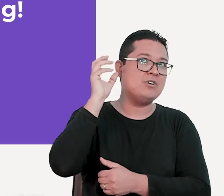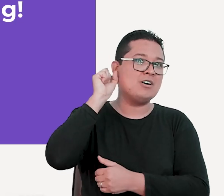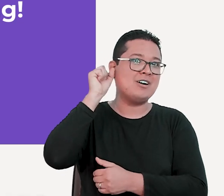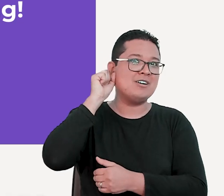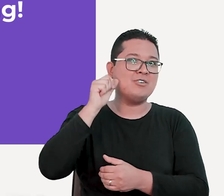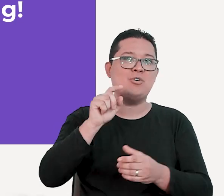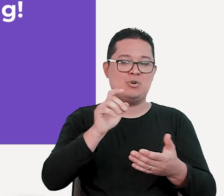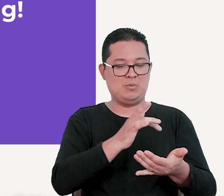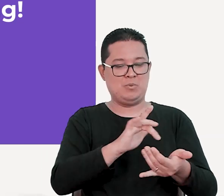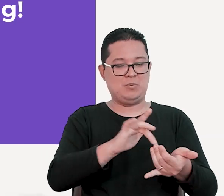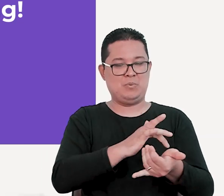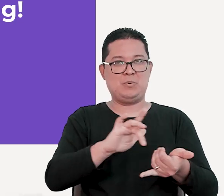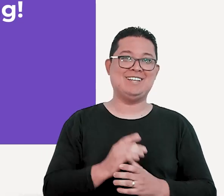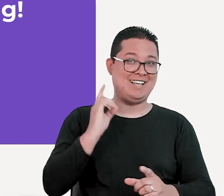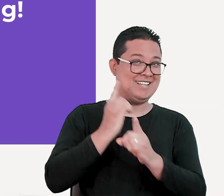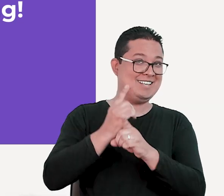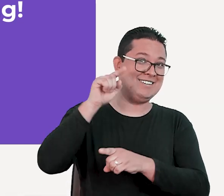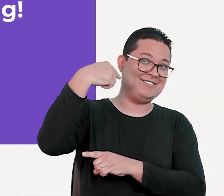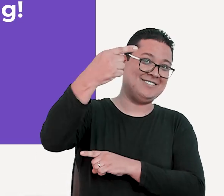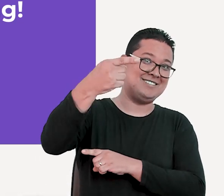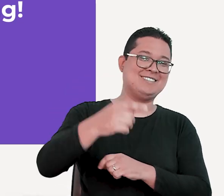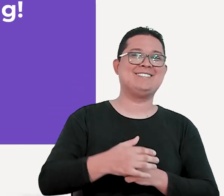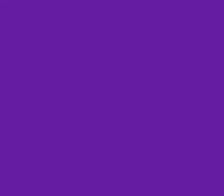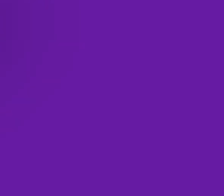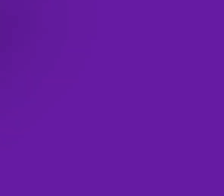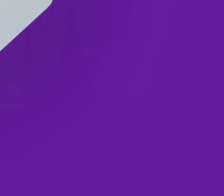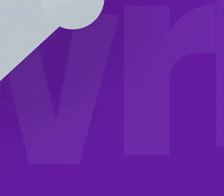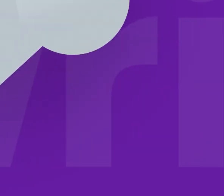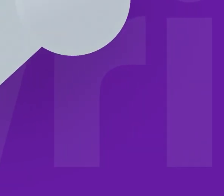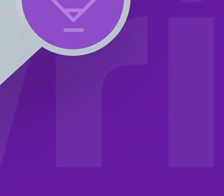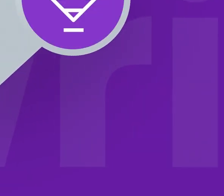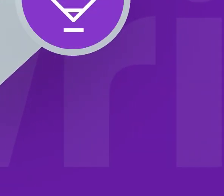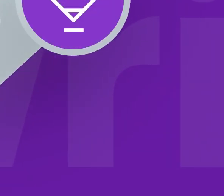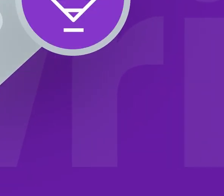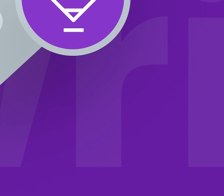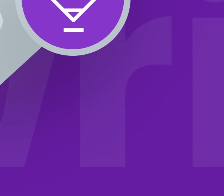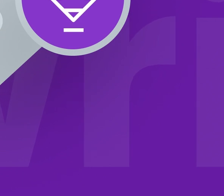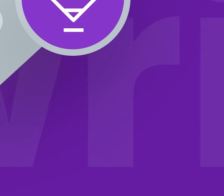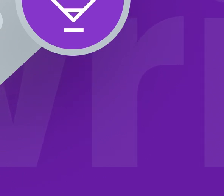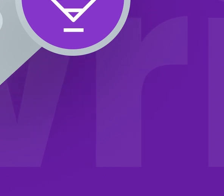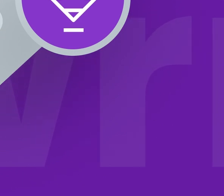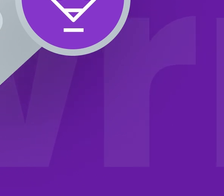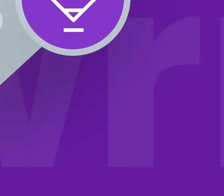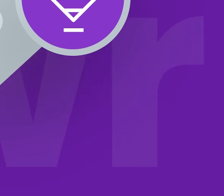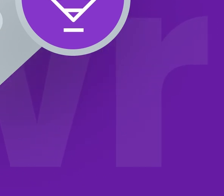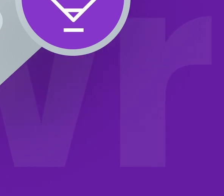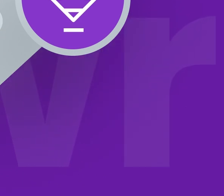favorita. E até a próxima!